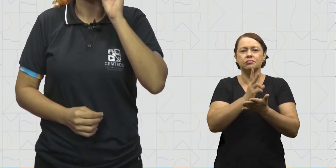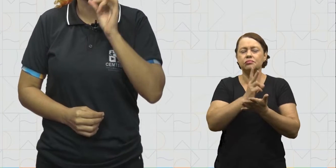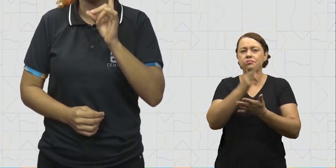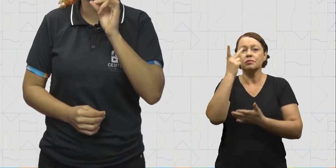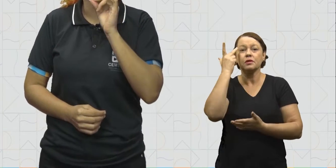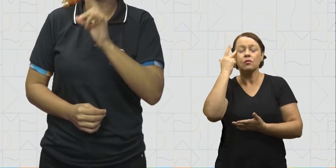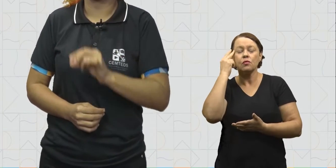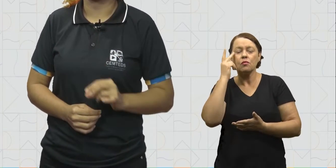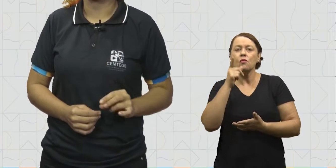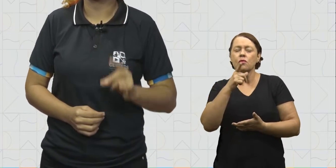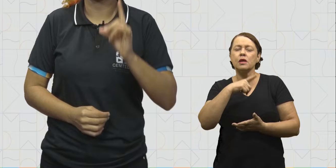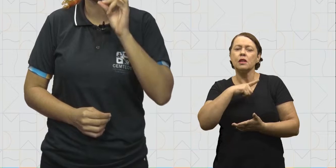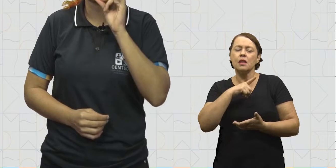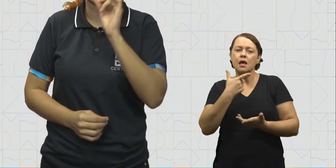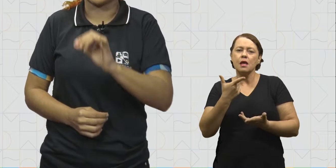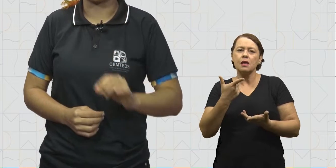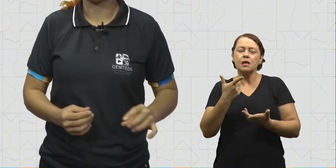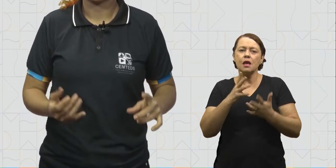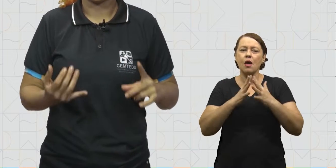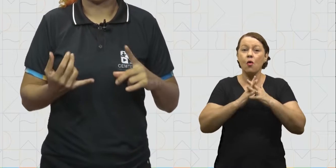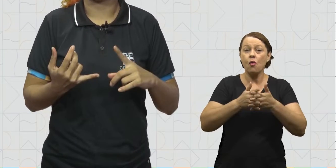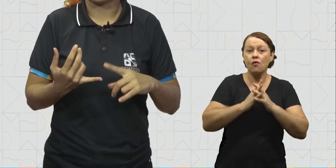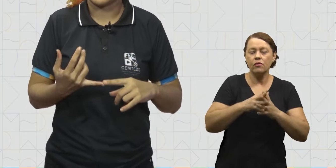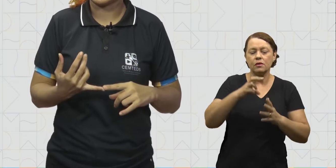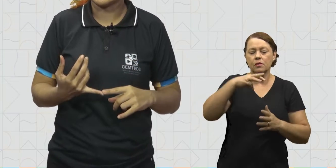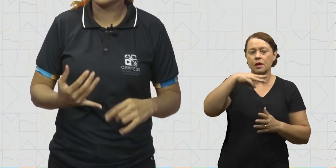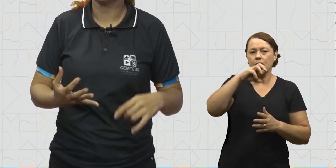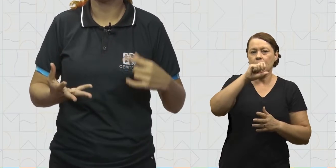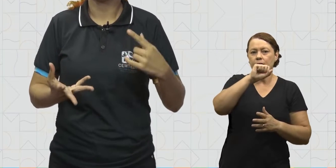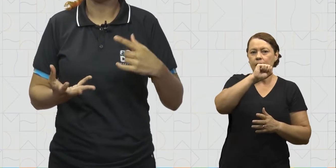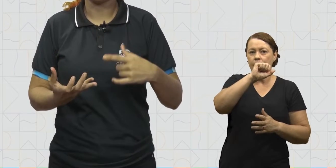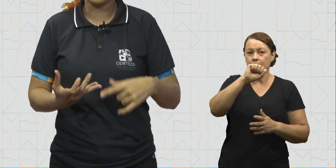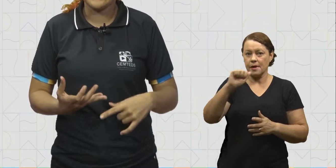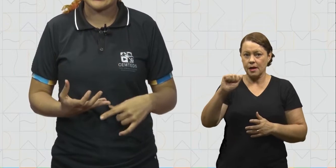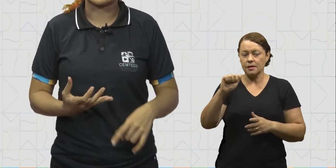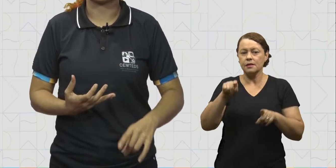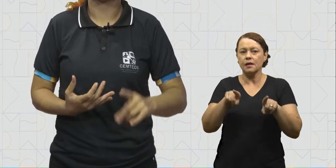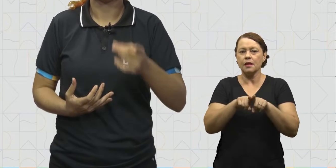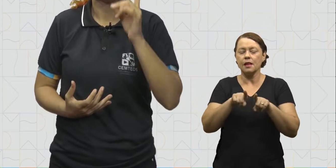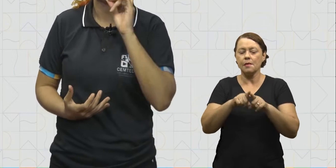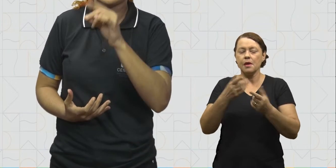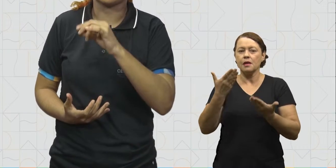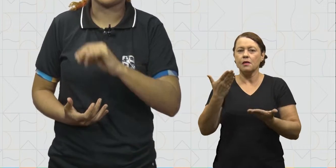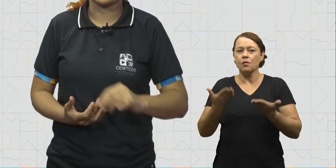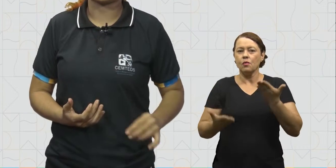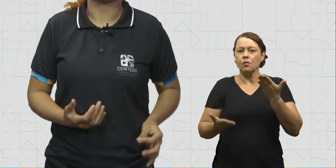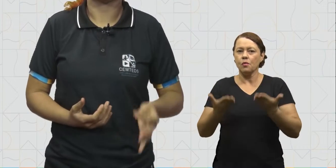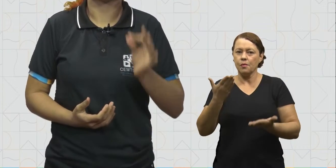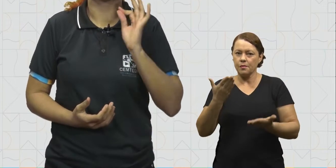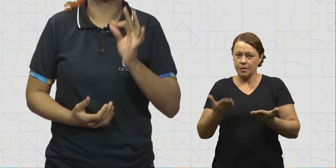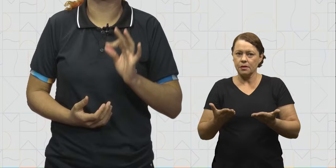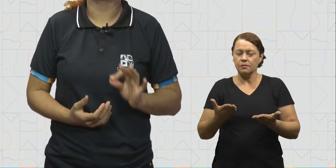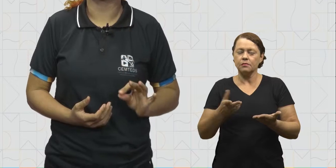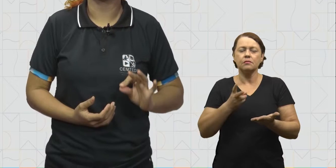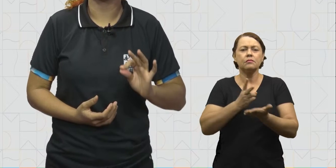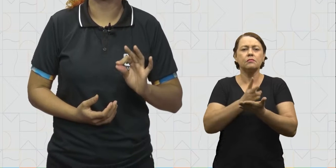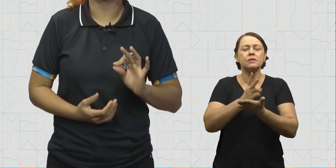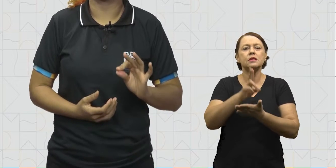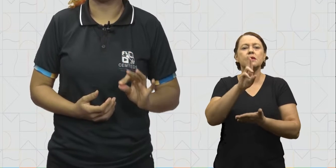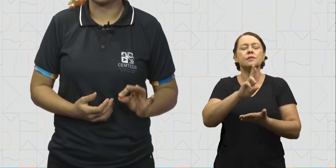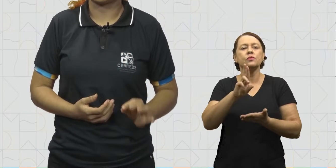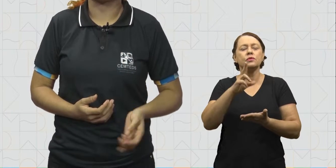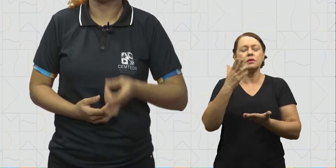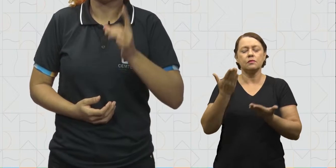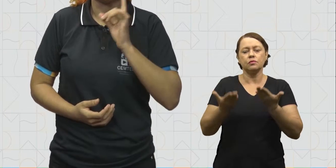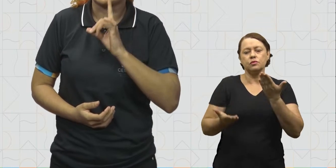comumente confundidos, que são a massa e o peso. Geralmente, usamos a